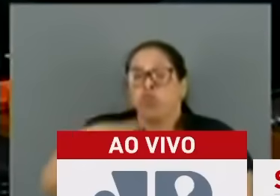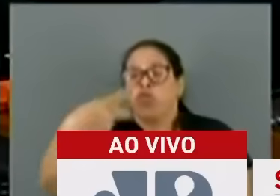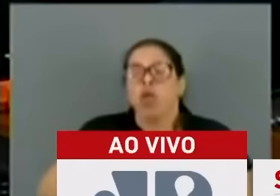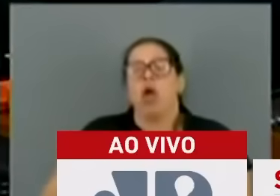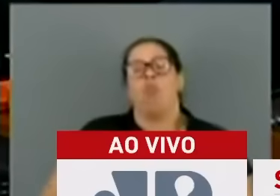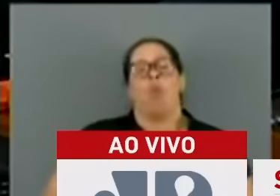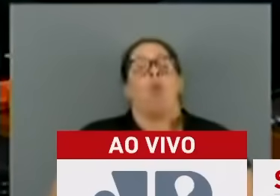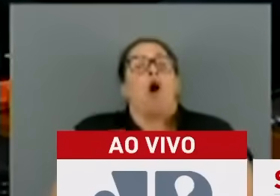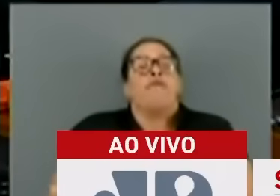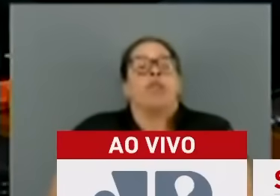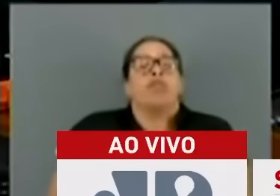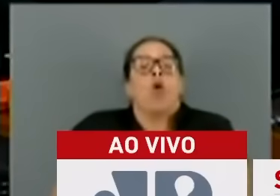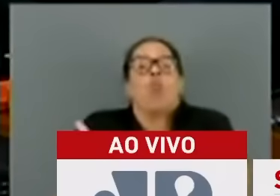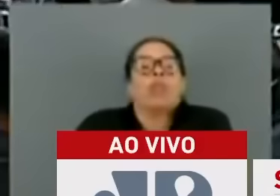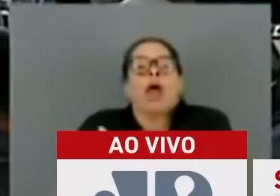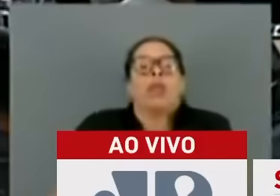políticos?